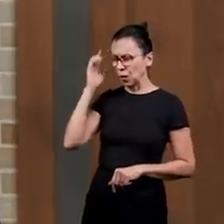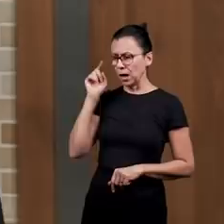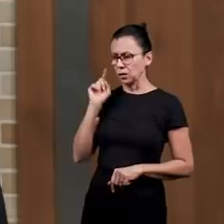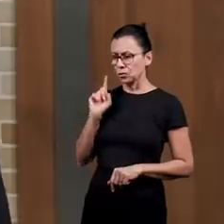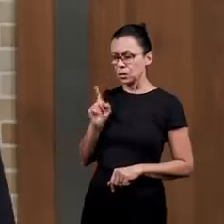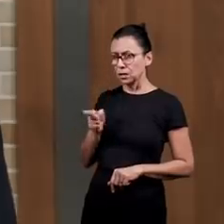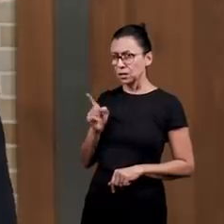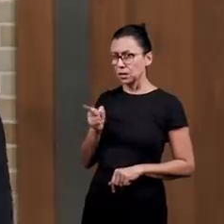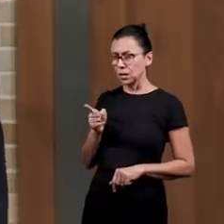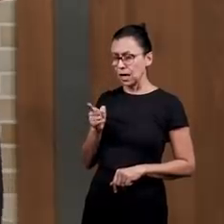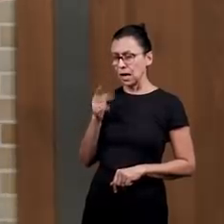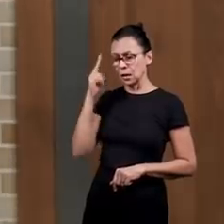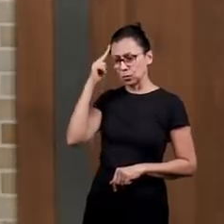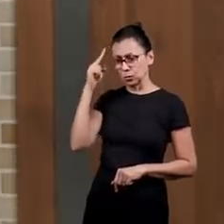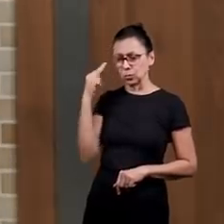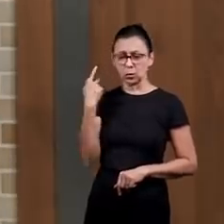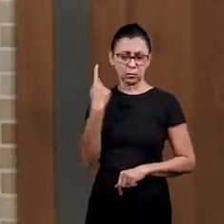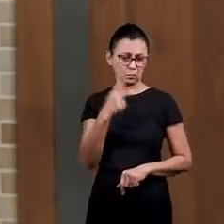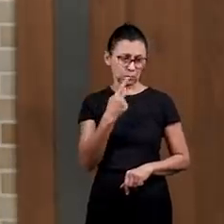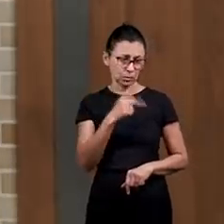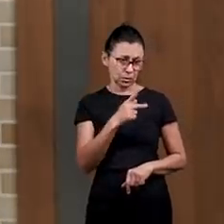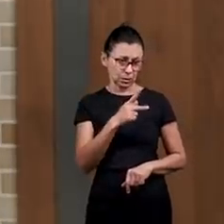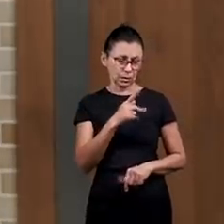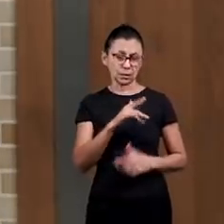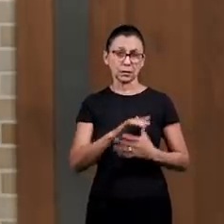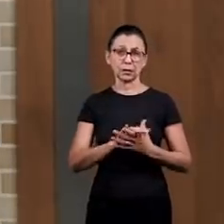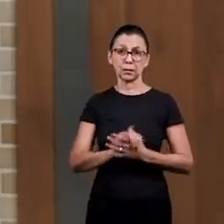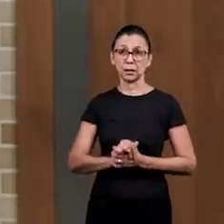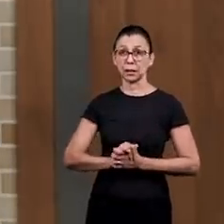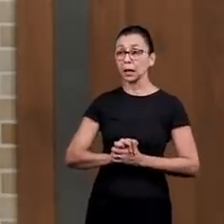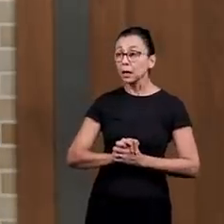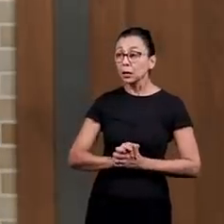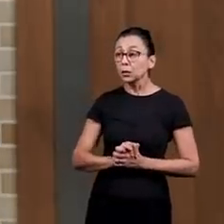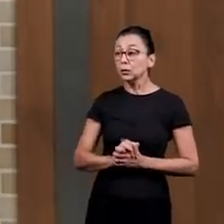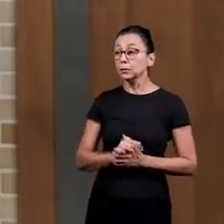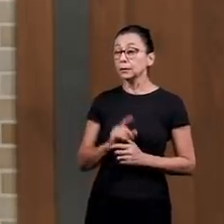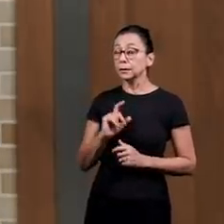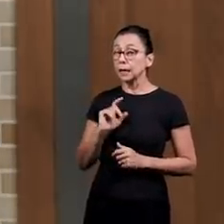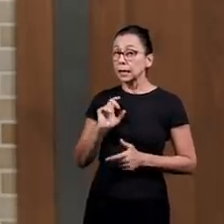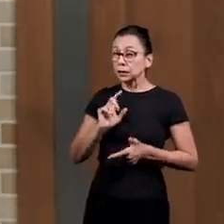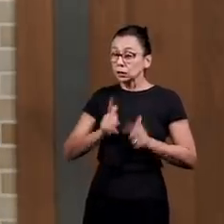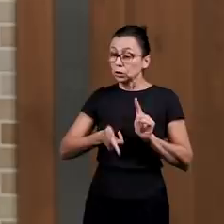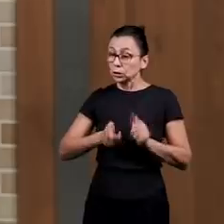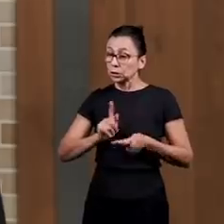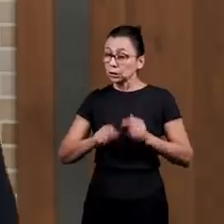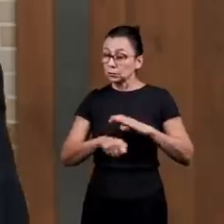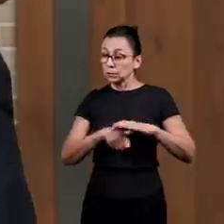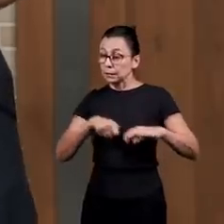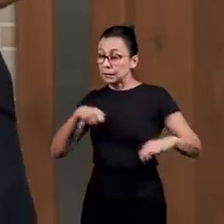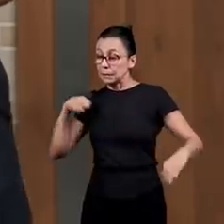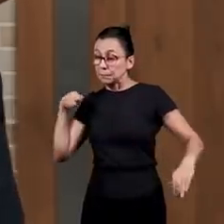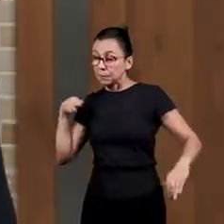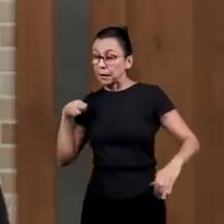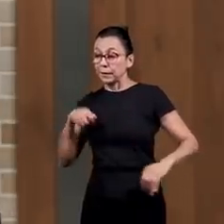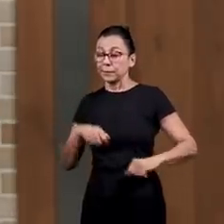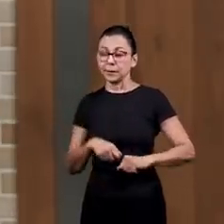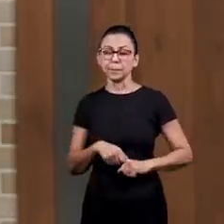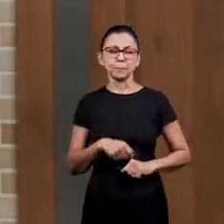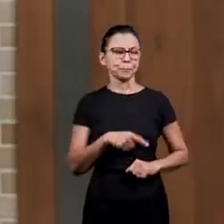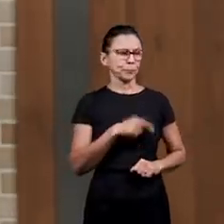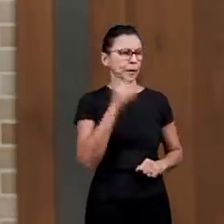nosso exército. E quando Gideão ouviu aquilo, ouviu o sonho e ouviu a